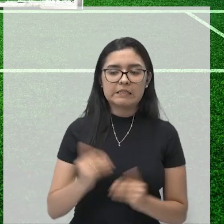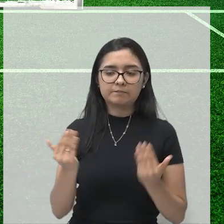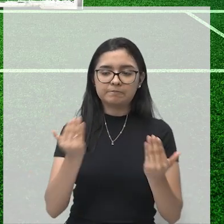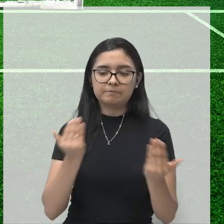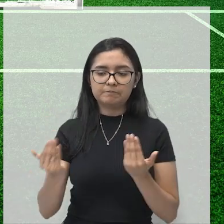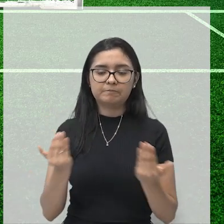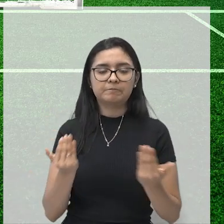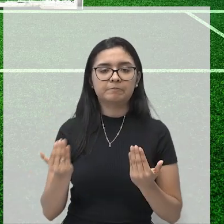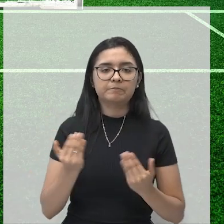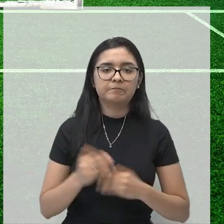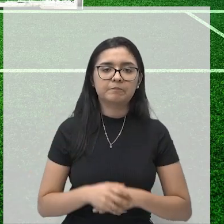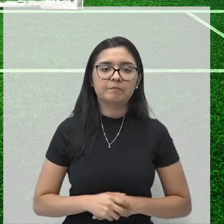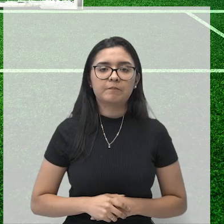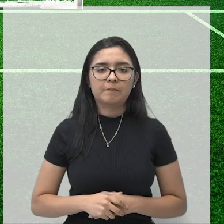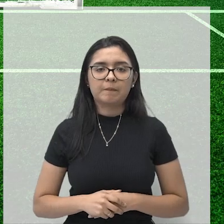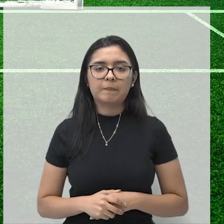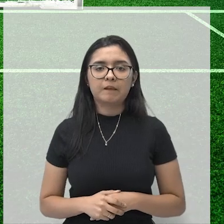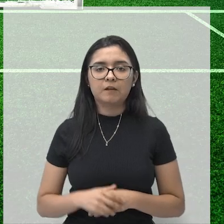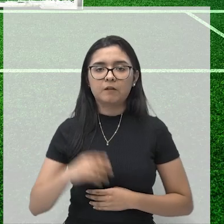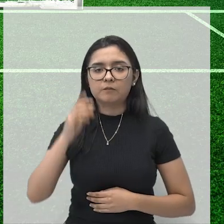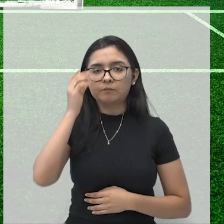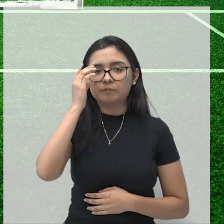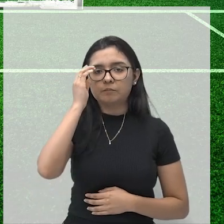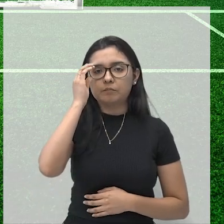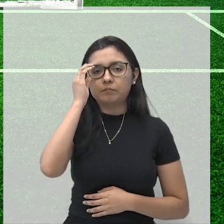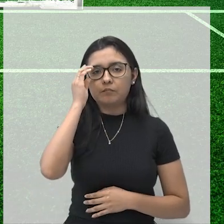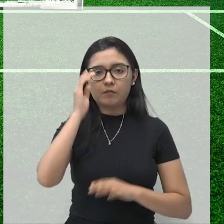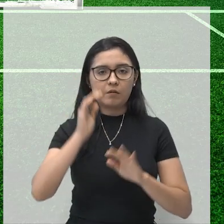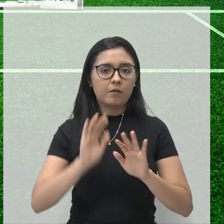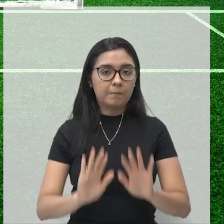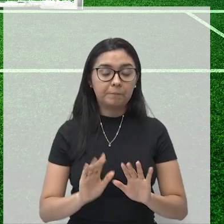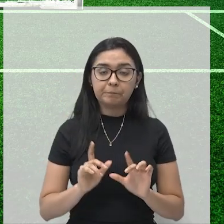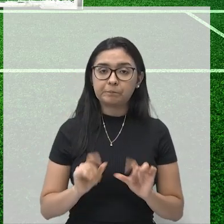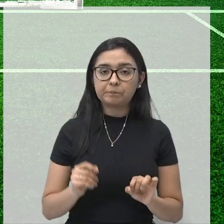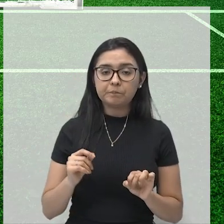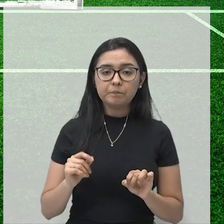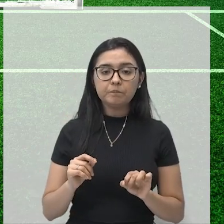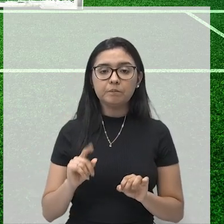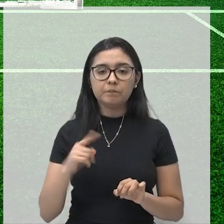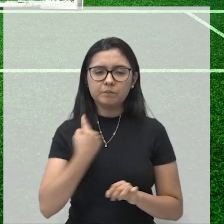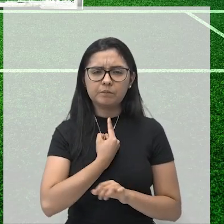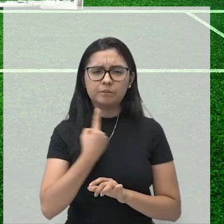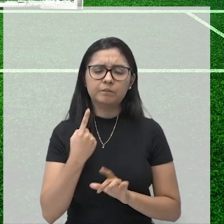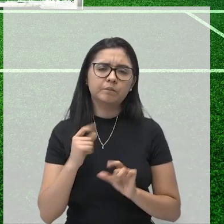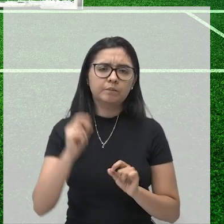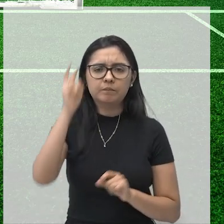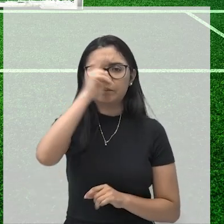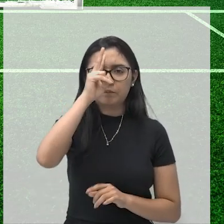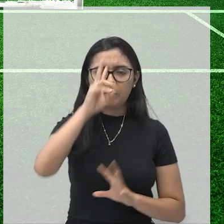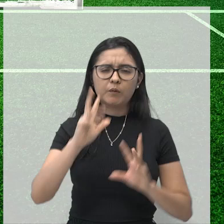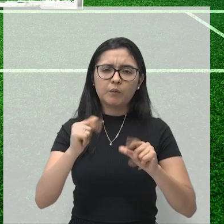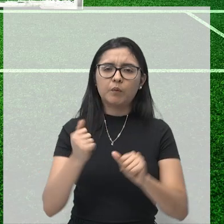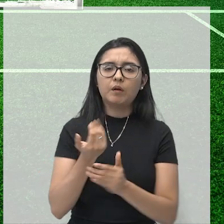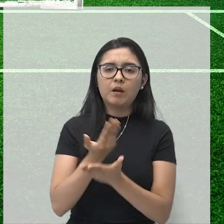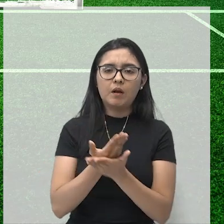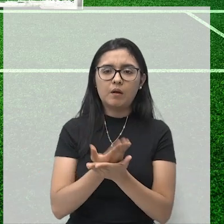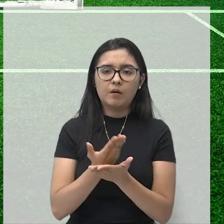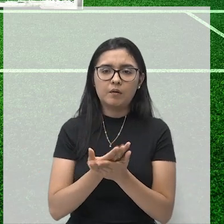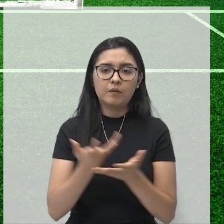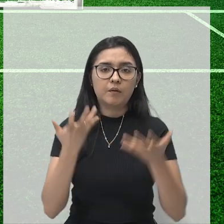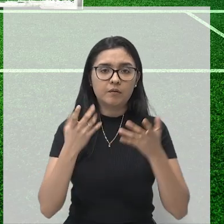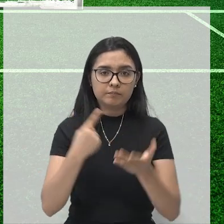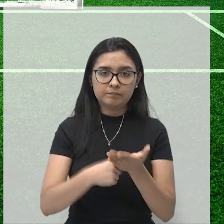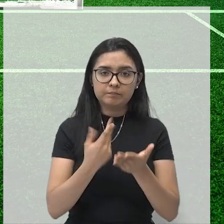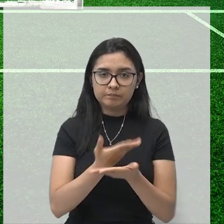analogia entre o sistema nervoso e locomotor. Mas, dando um lembrete aqui sobre toda a nossa aula, eu quero